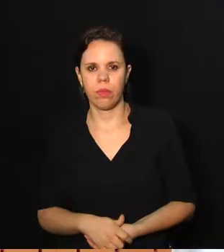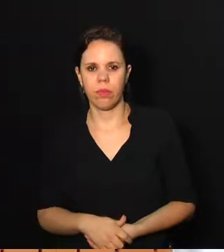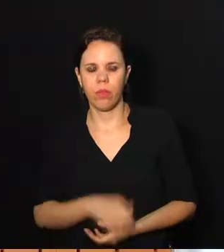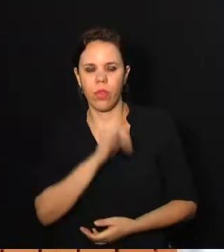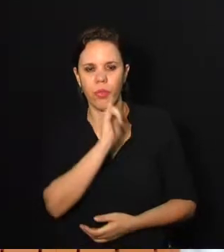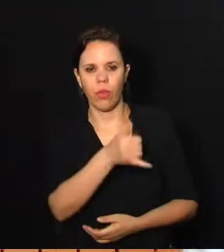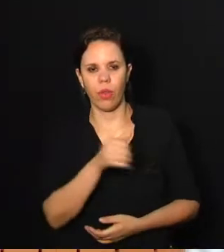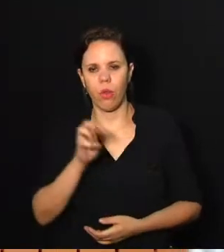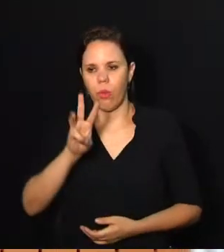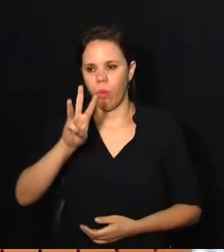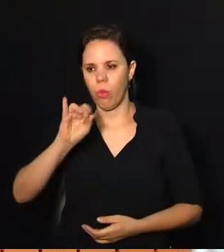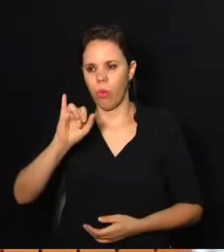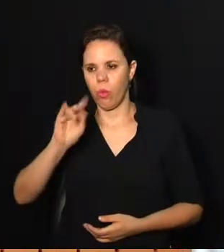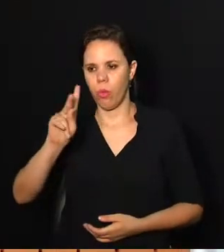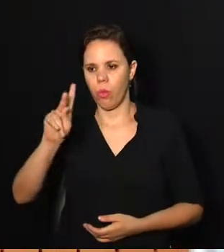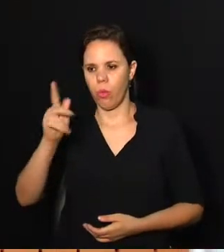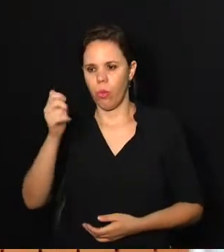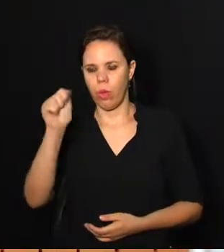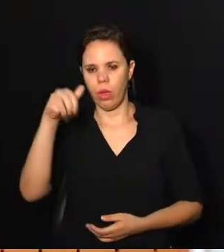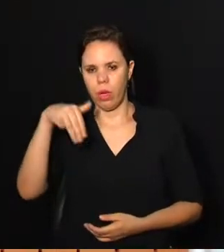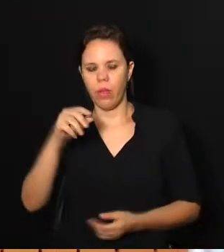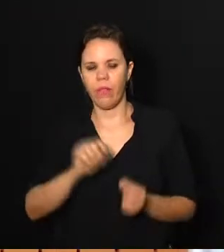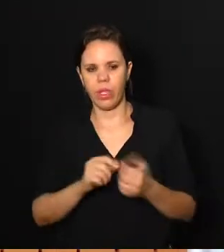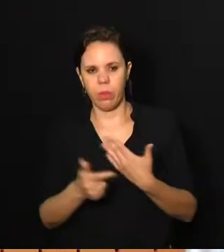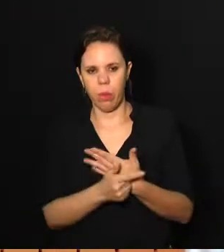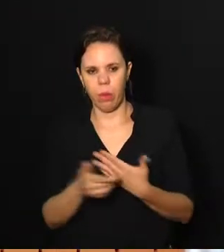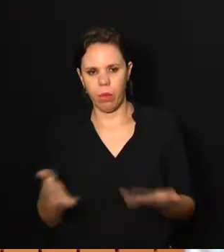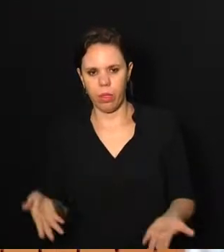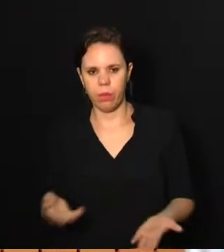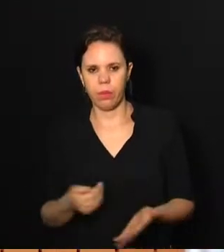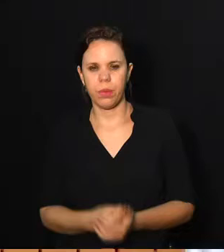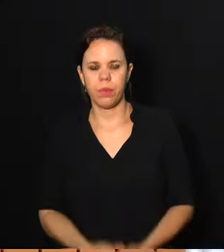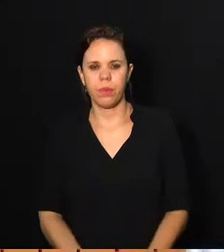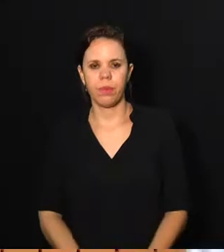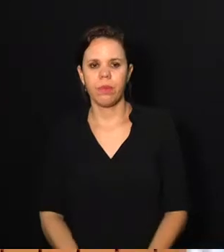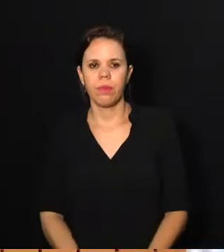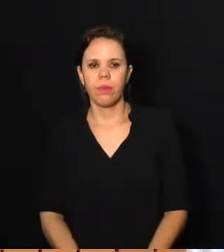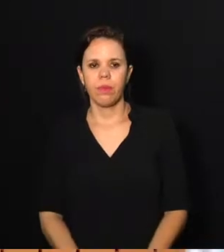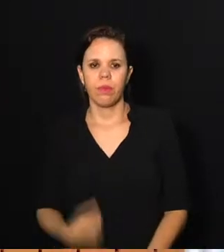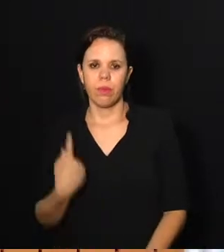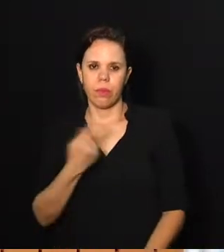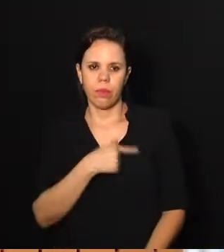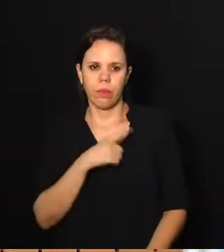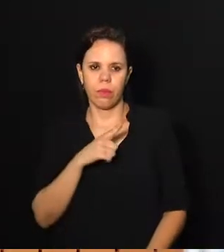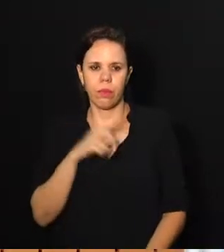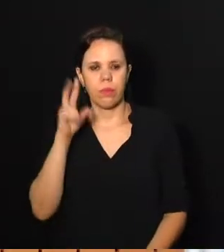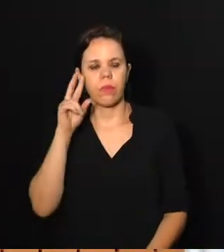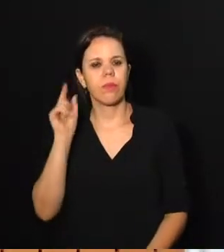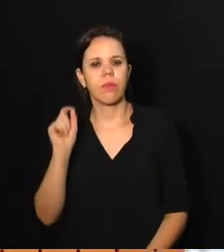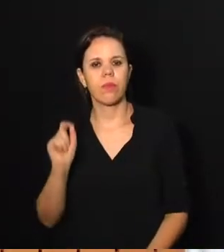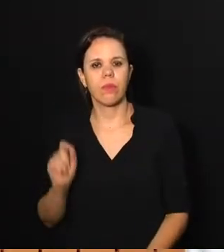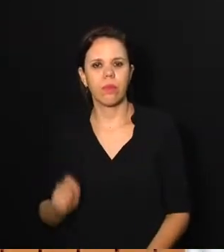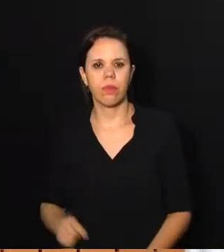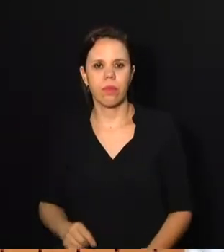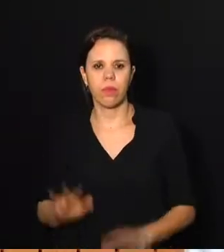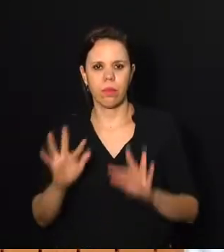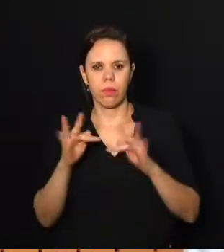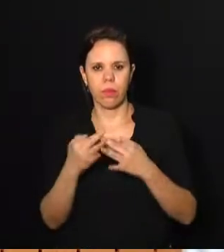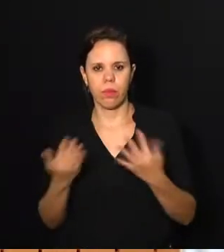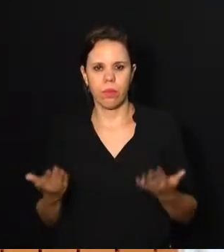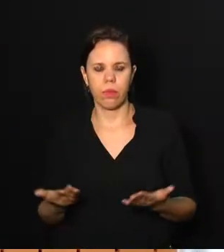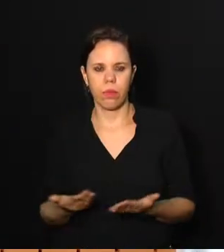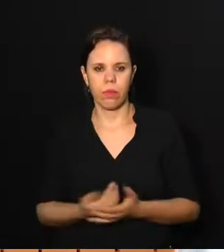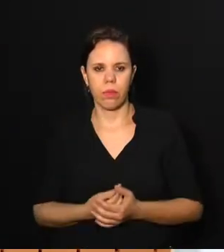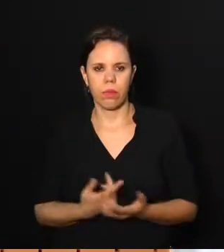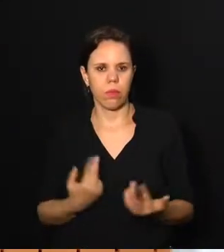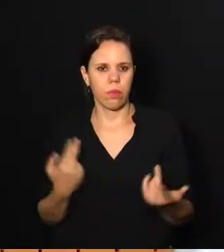William, né, o William Santiago, que ele faz esse papel aqui, né? E nós temos que lembrar também que as famílias hoje não são